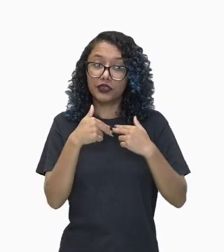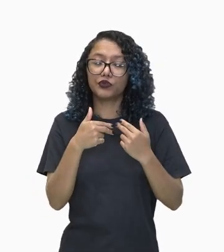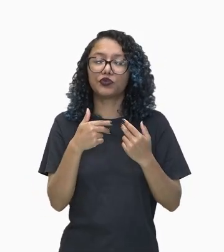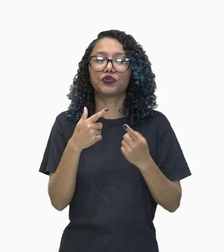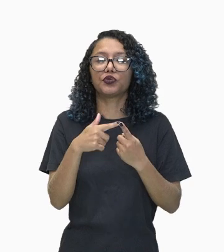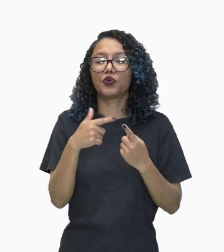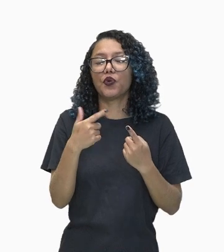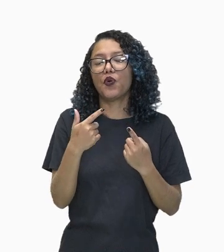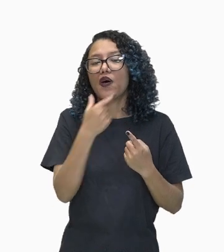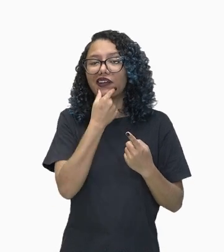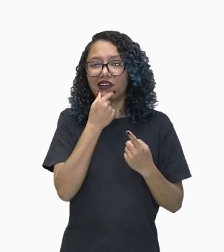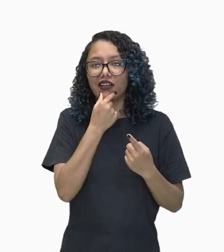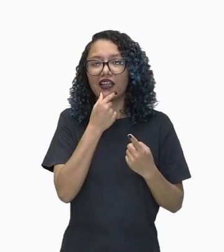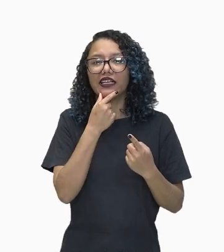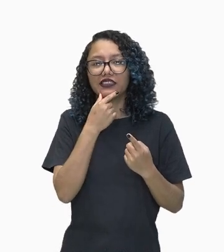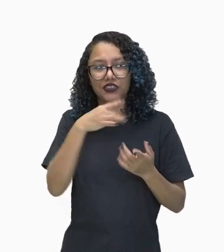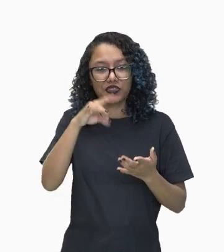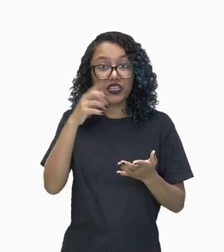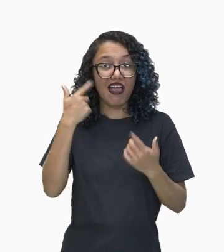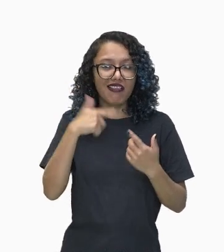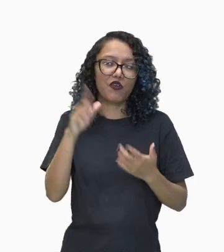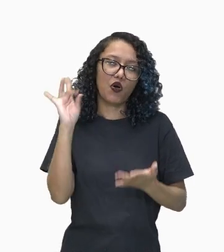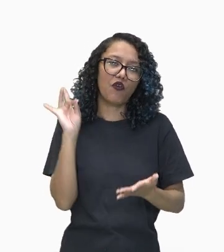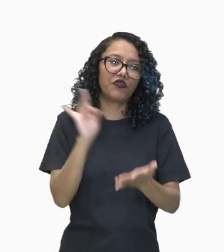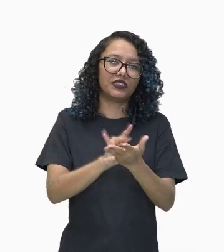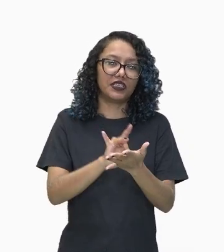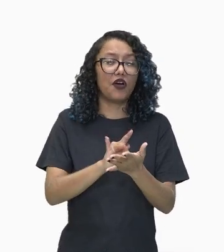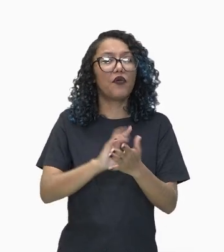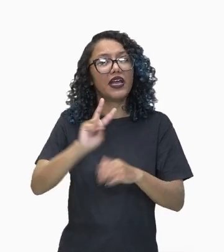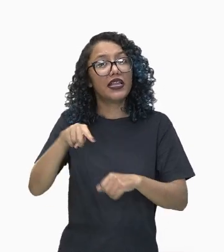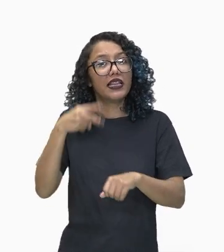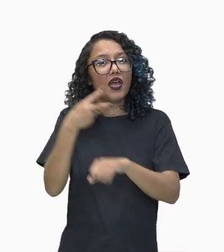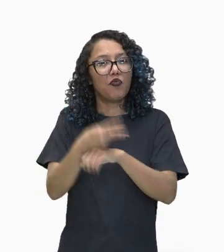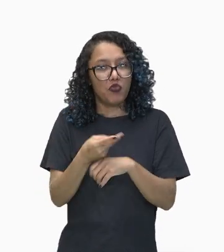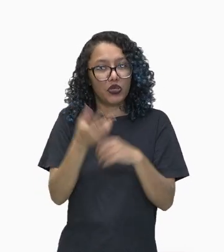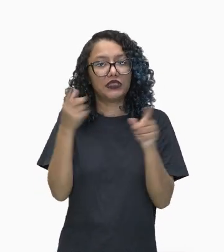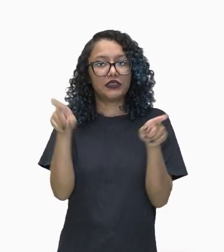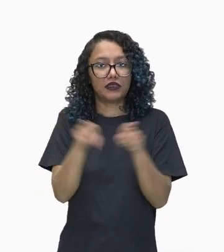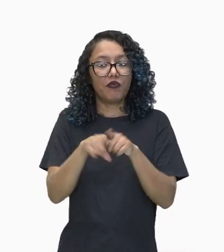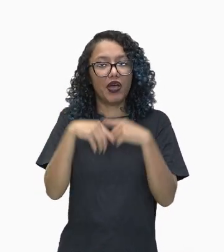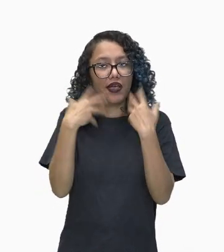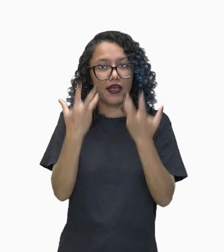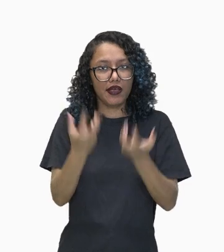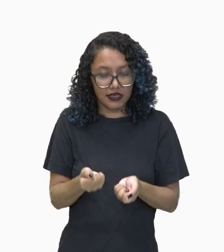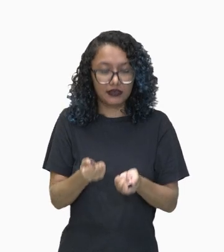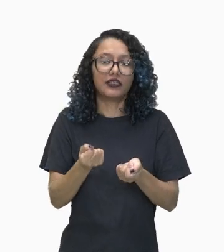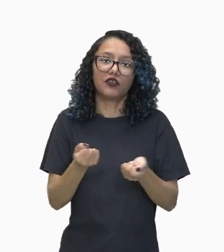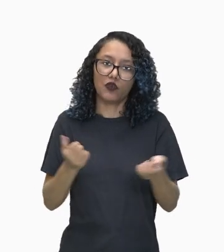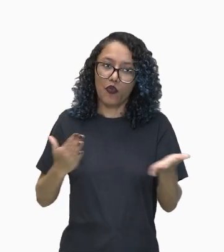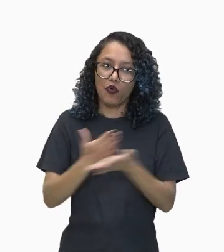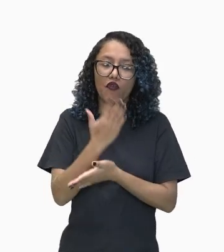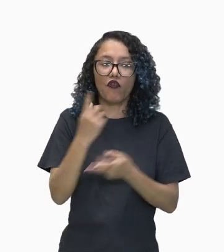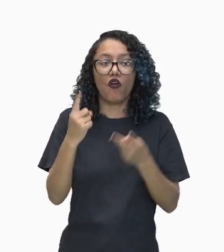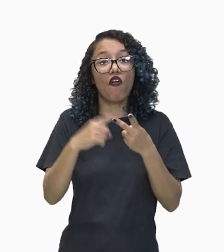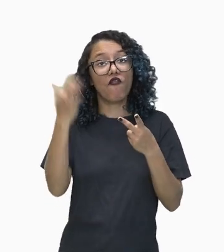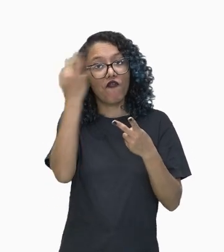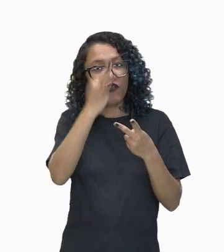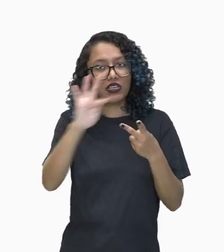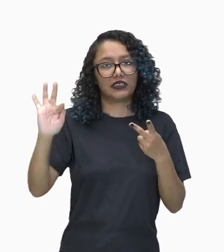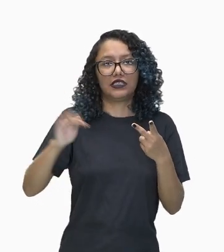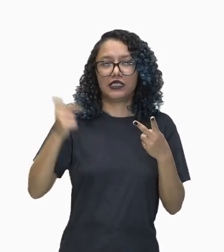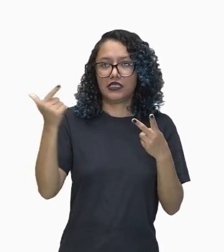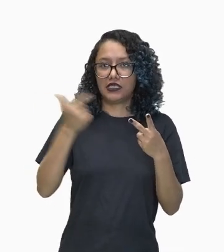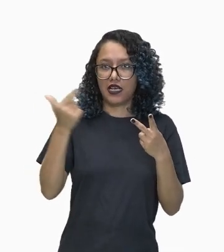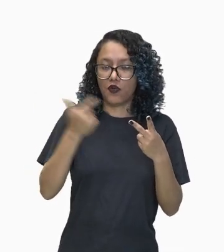oficial que perdurou durante muitos anos e depois, mais recentemente, a gente vai verificar que o francês foi adotado também como um segundo